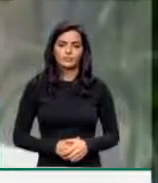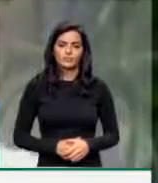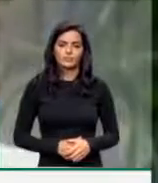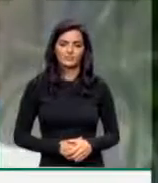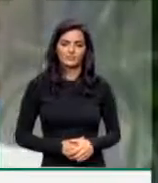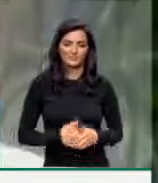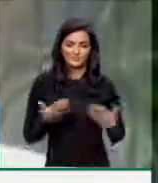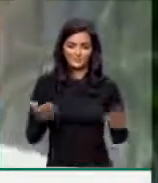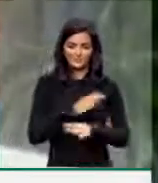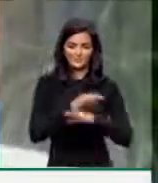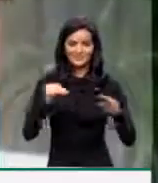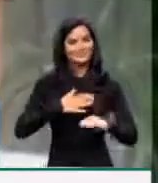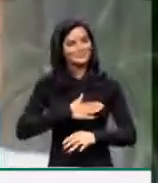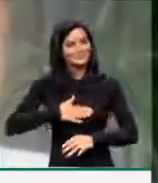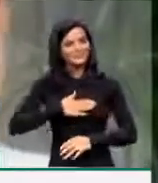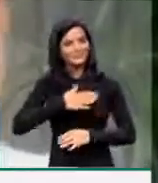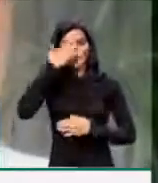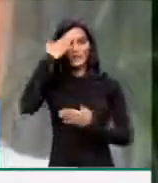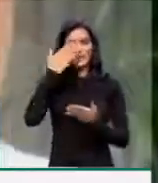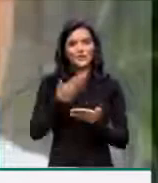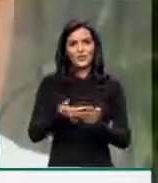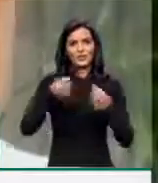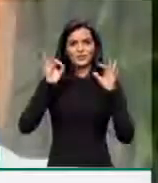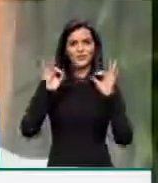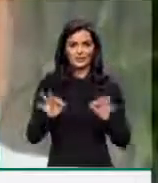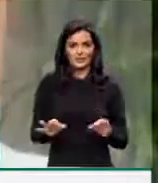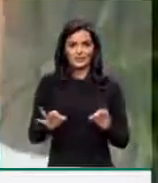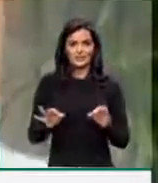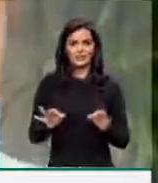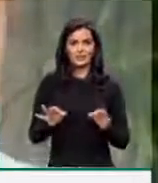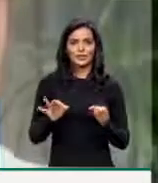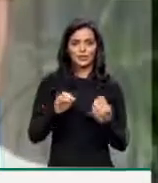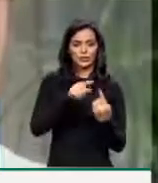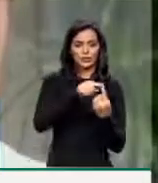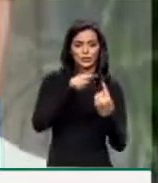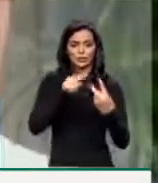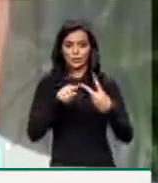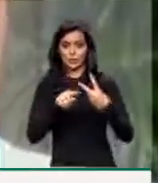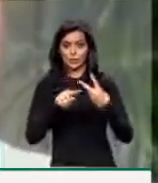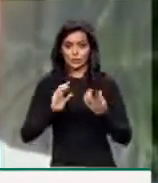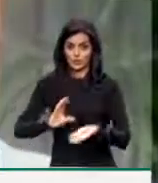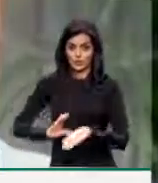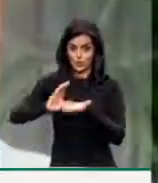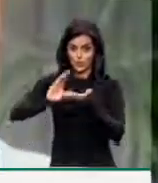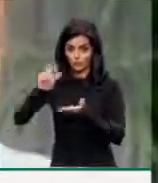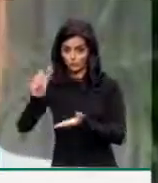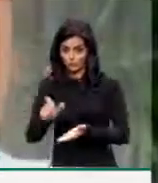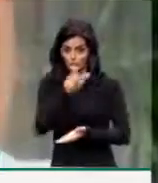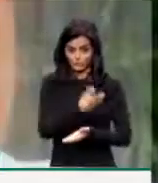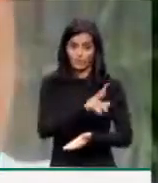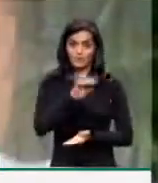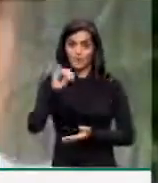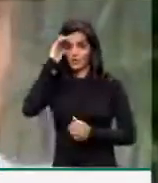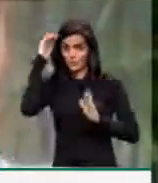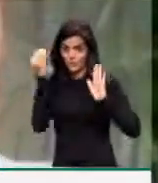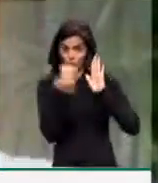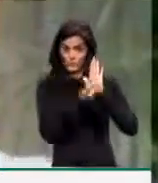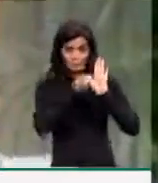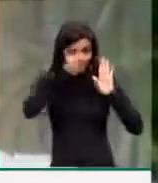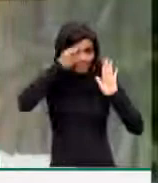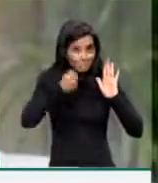muita satisfação, tenho confiança e convicção de que esses dois conselheiros irão cumprir rigorosamente